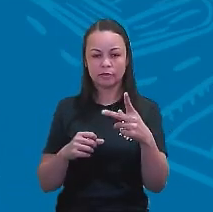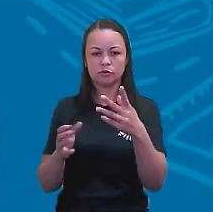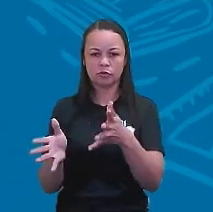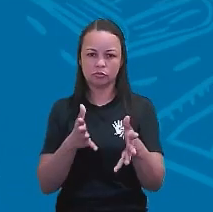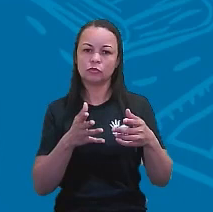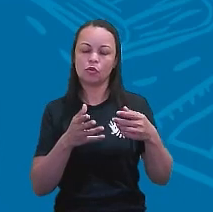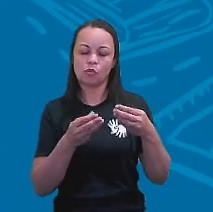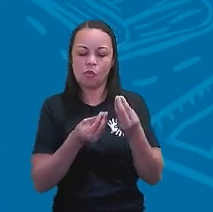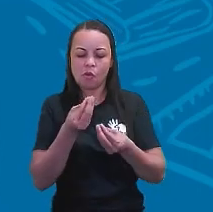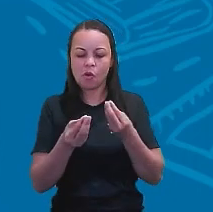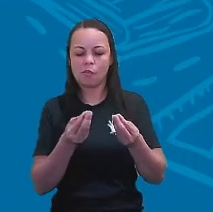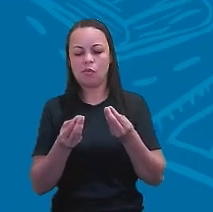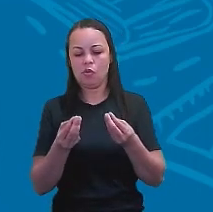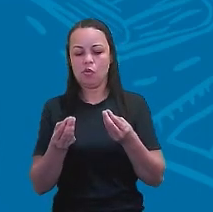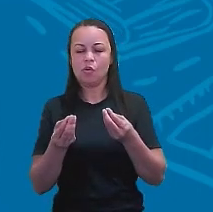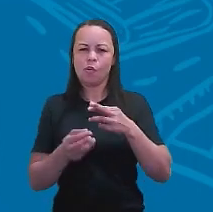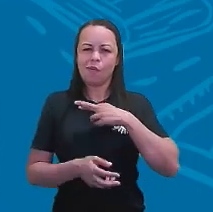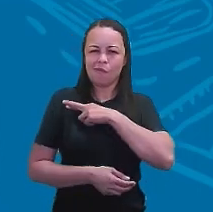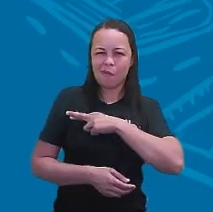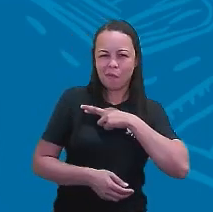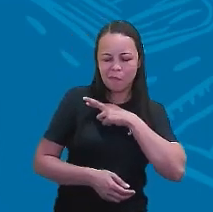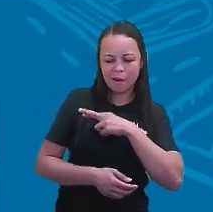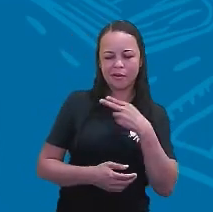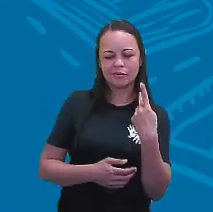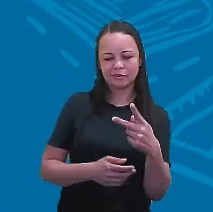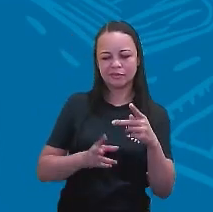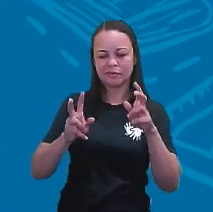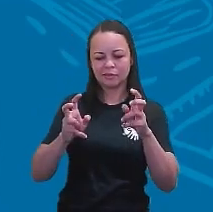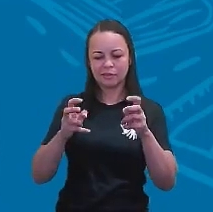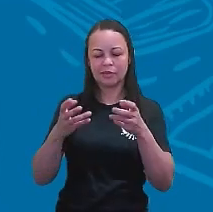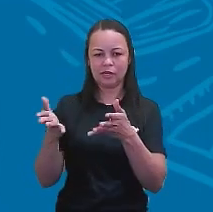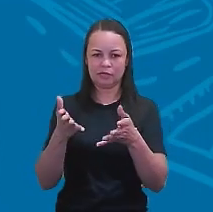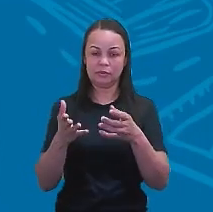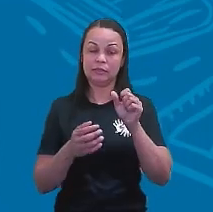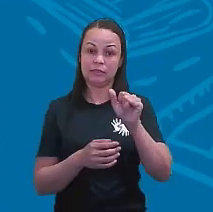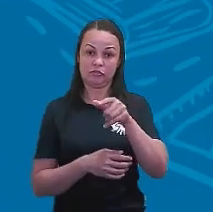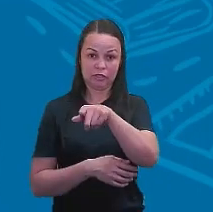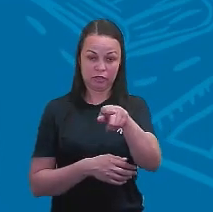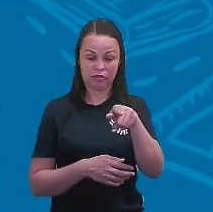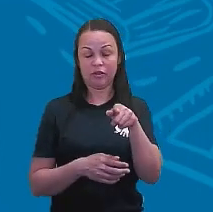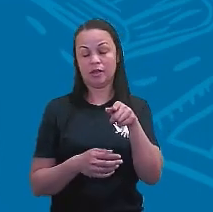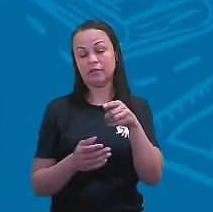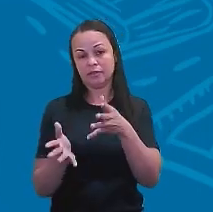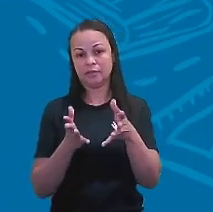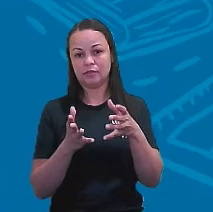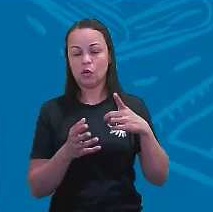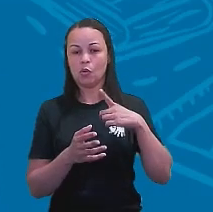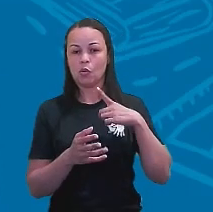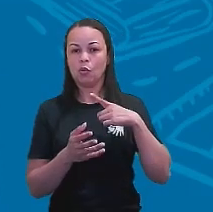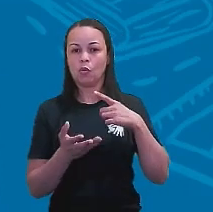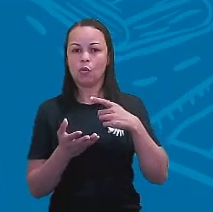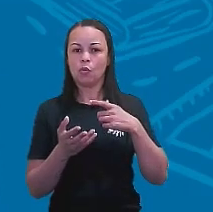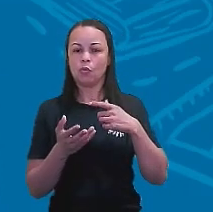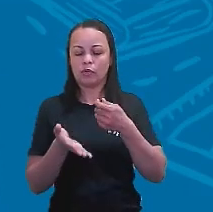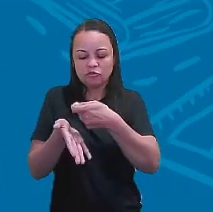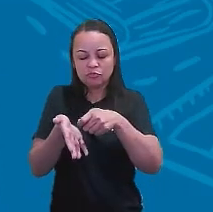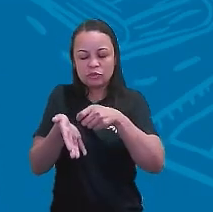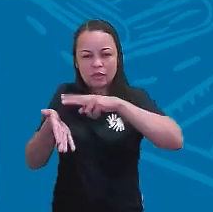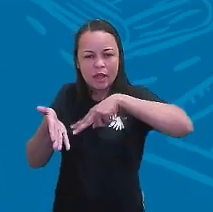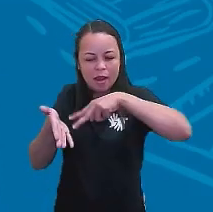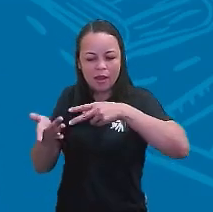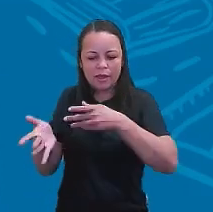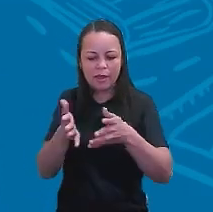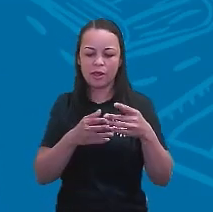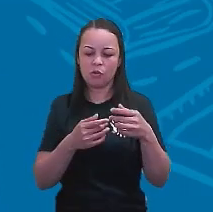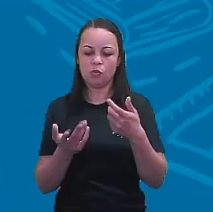espaço romanesco. Então, quem já teve acesso também à biografia e aos livros de Lima Barreto também sabe que é importantíssimo